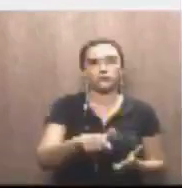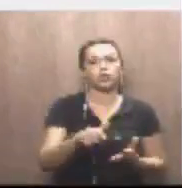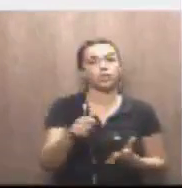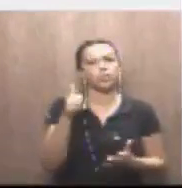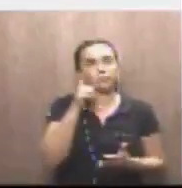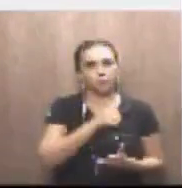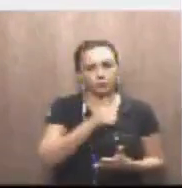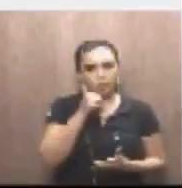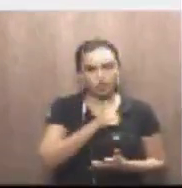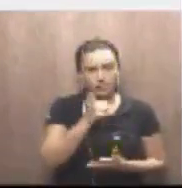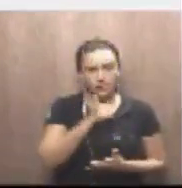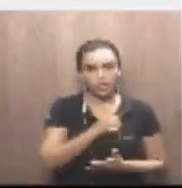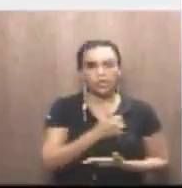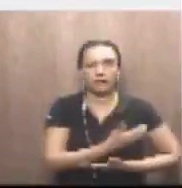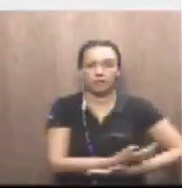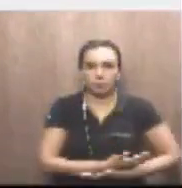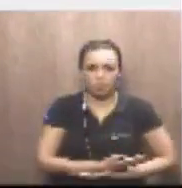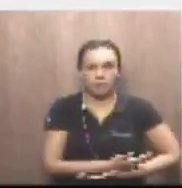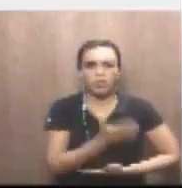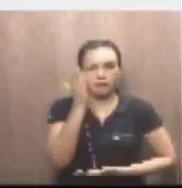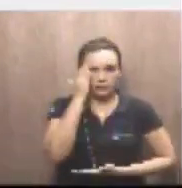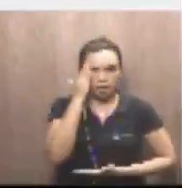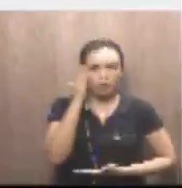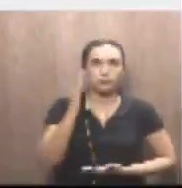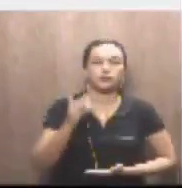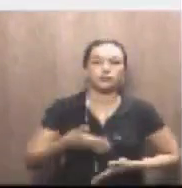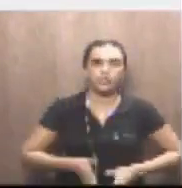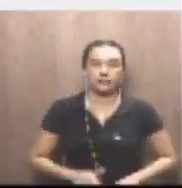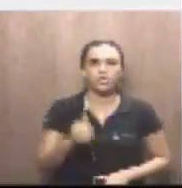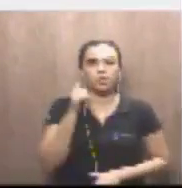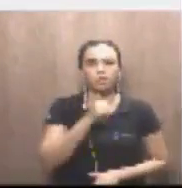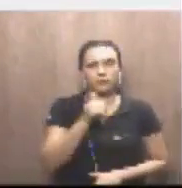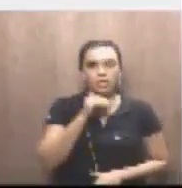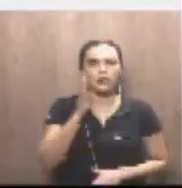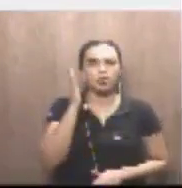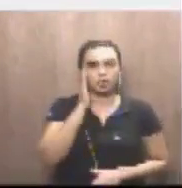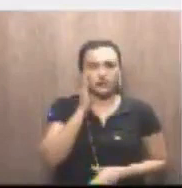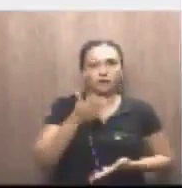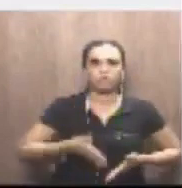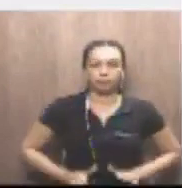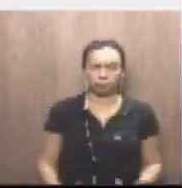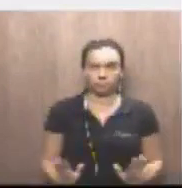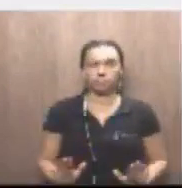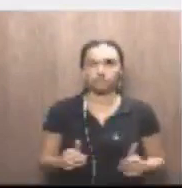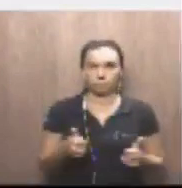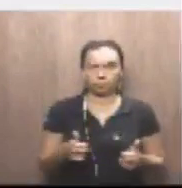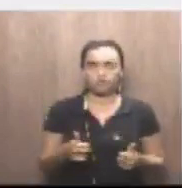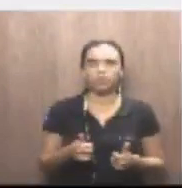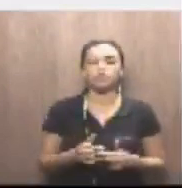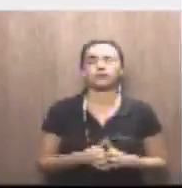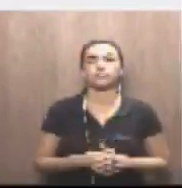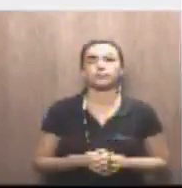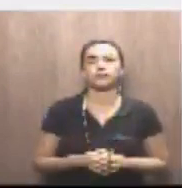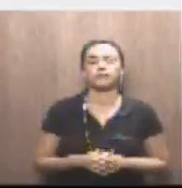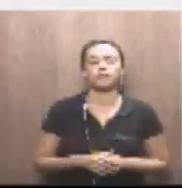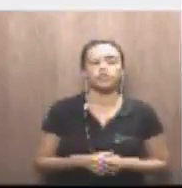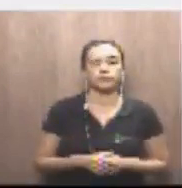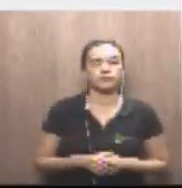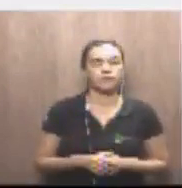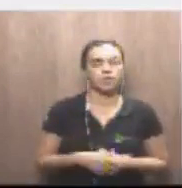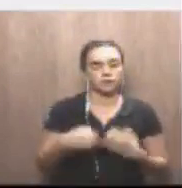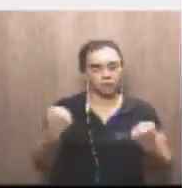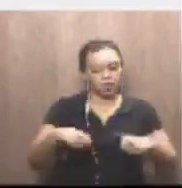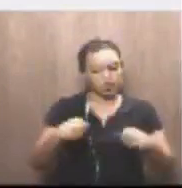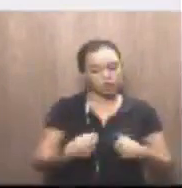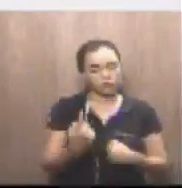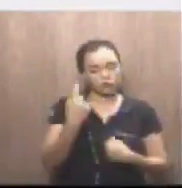toda mulher, né, todo bebê sabe nascer e toda mulher sabe parir. Não é isso? Então, ela precisa de